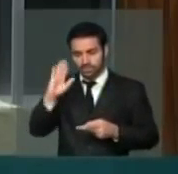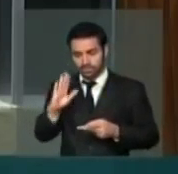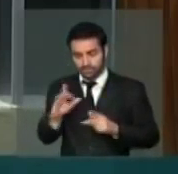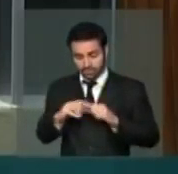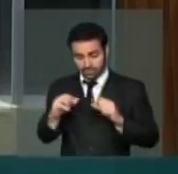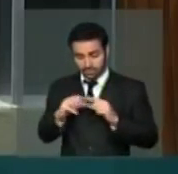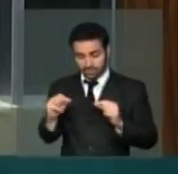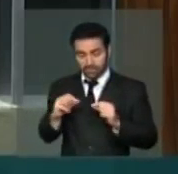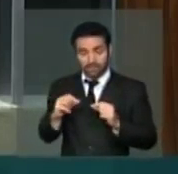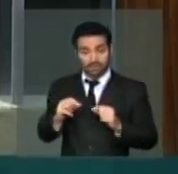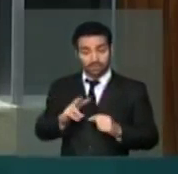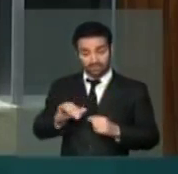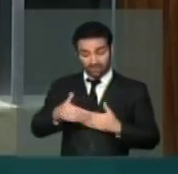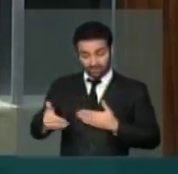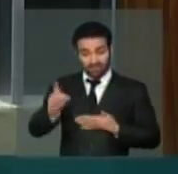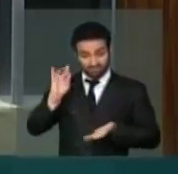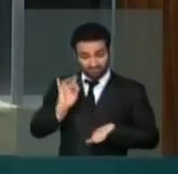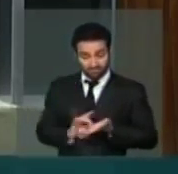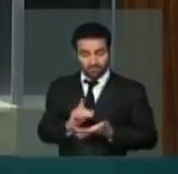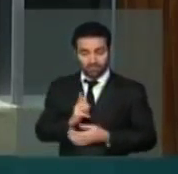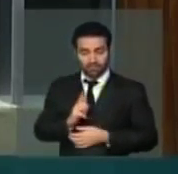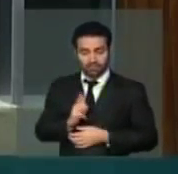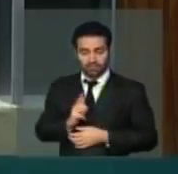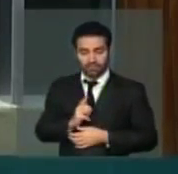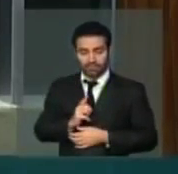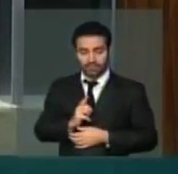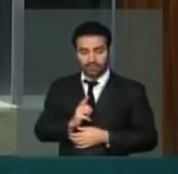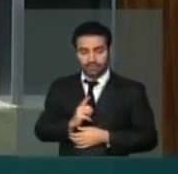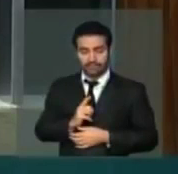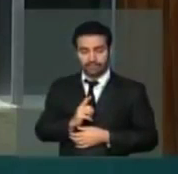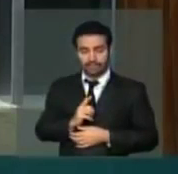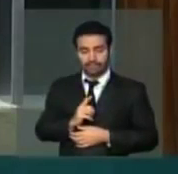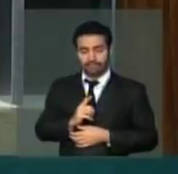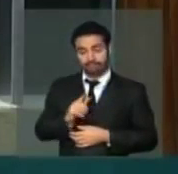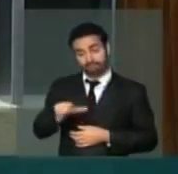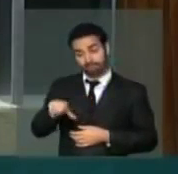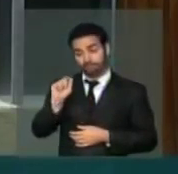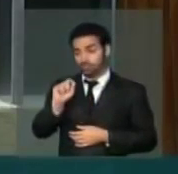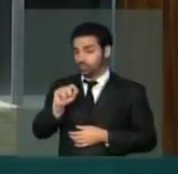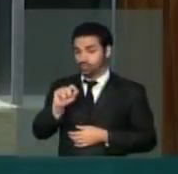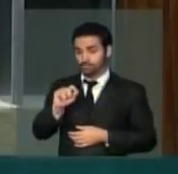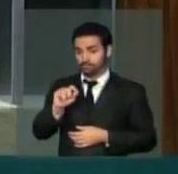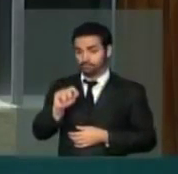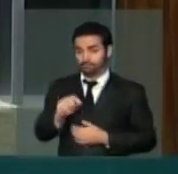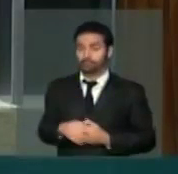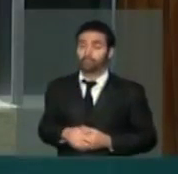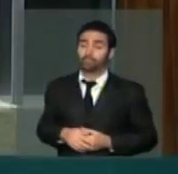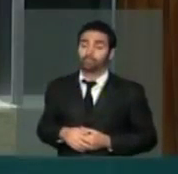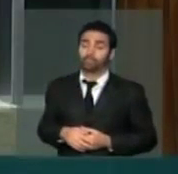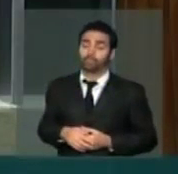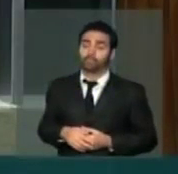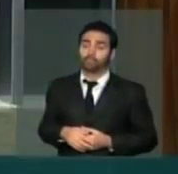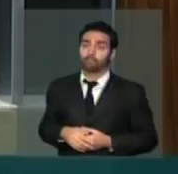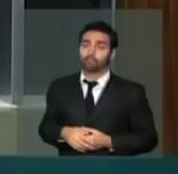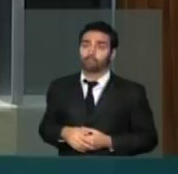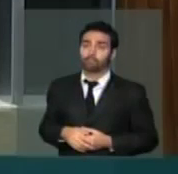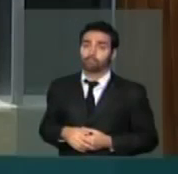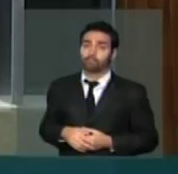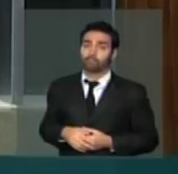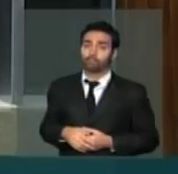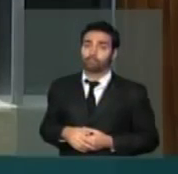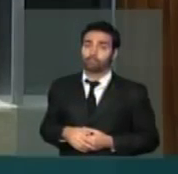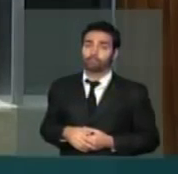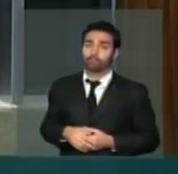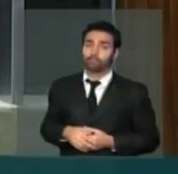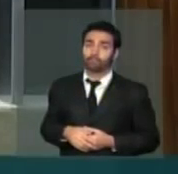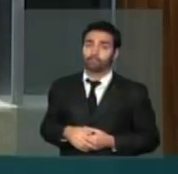onde nós teremos realmente que fazer uma opção. Nós estávamos esperando a unificação